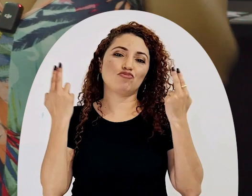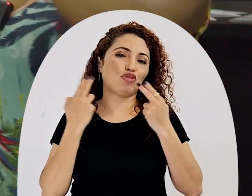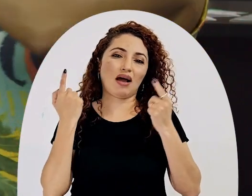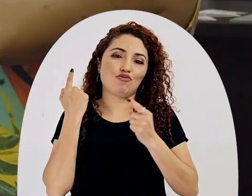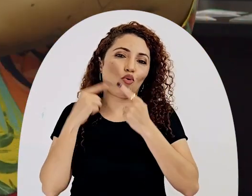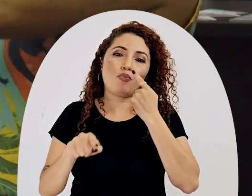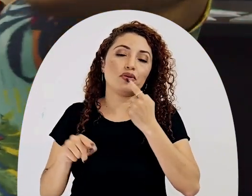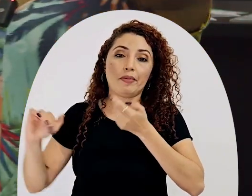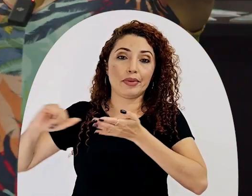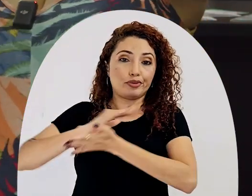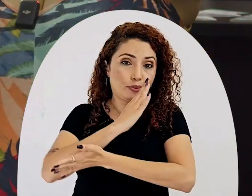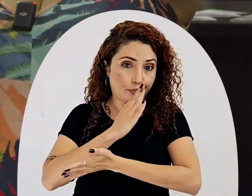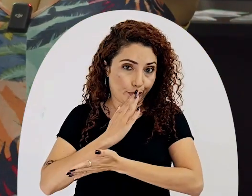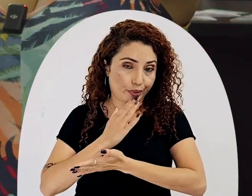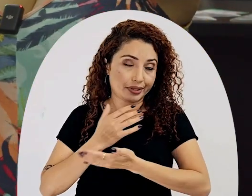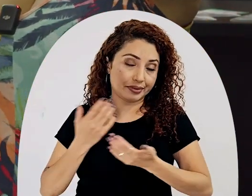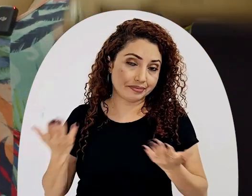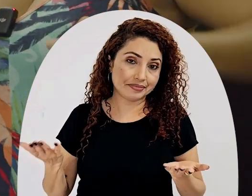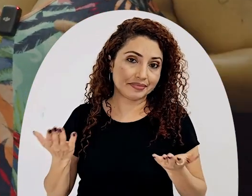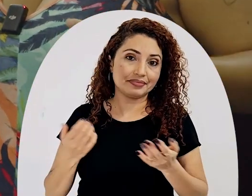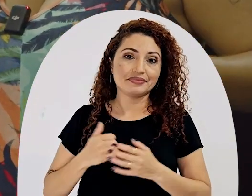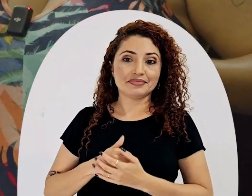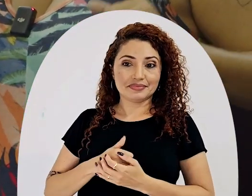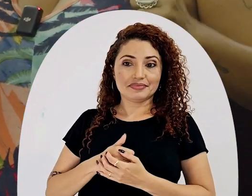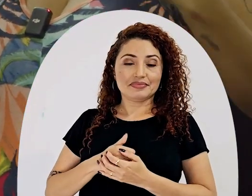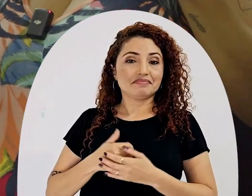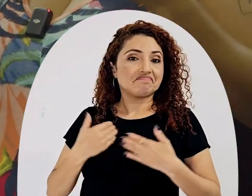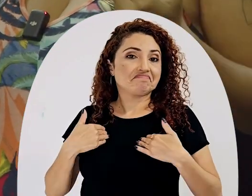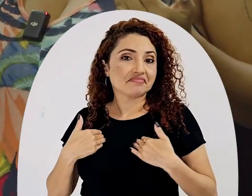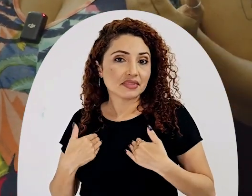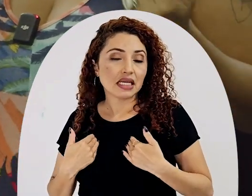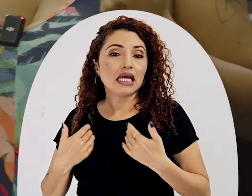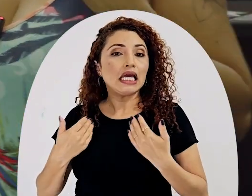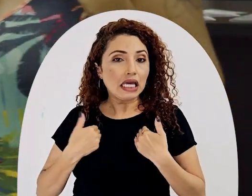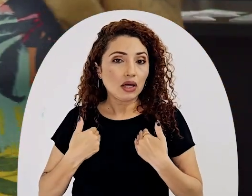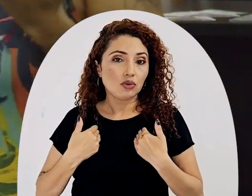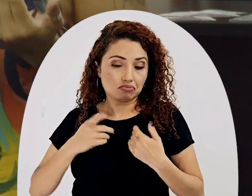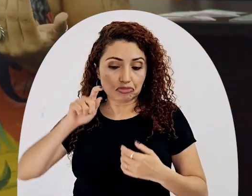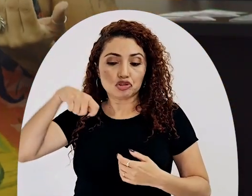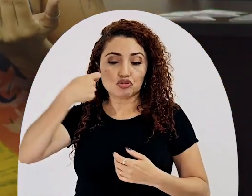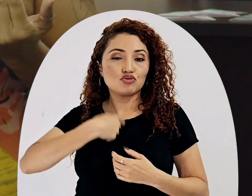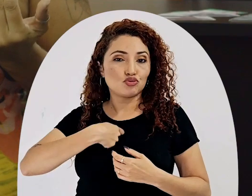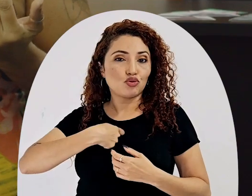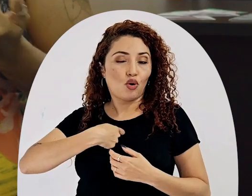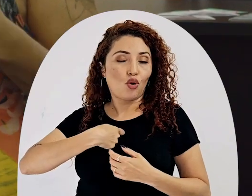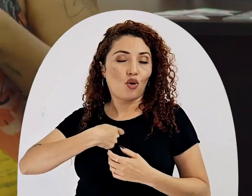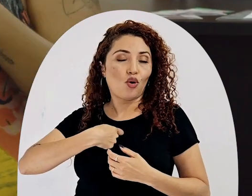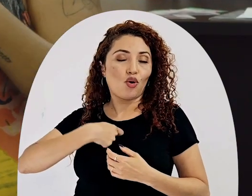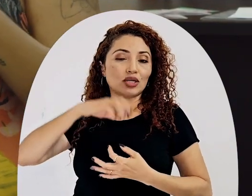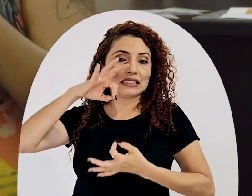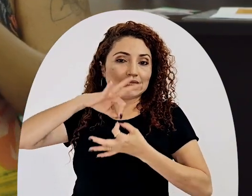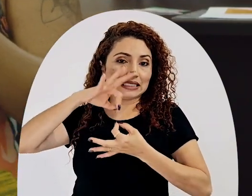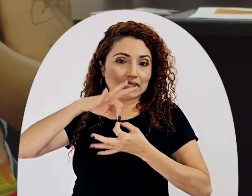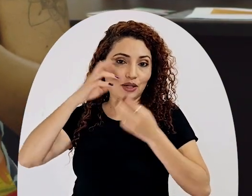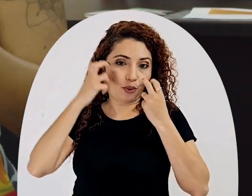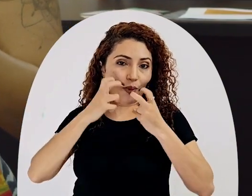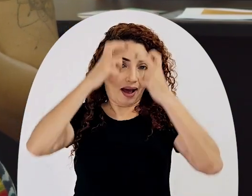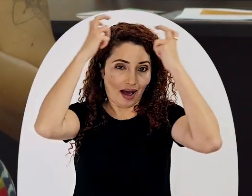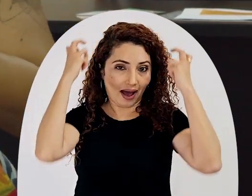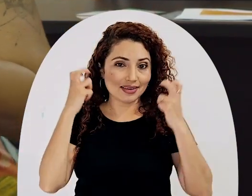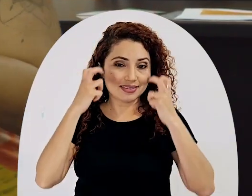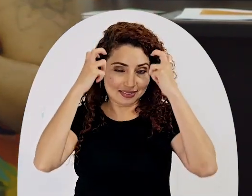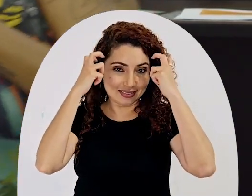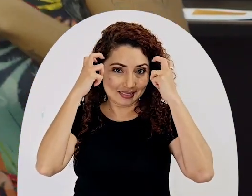brincadeira, né, que eu não trouxe lá no começo, que eu sempre esqueço, que eu sou uma mulher ariana com ascendente em Áries. Então, eu sou bem legal, tá,